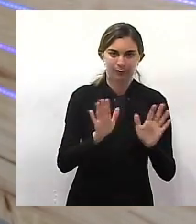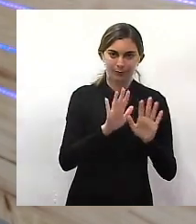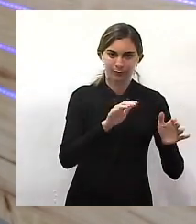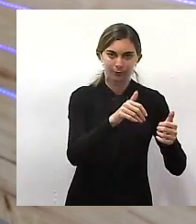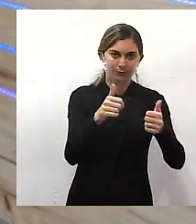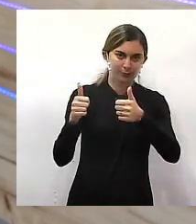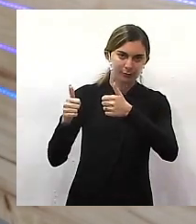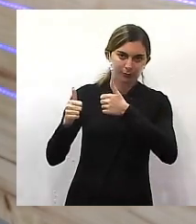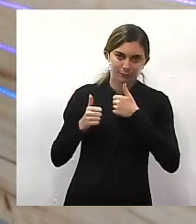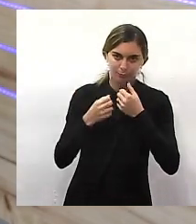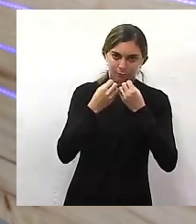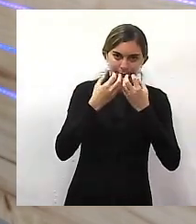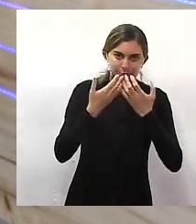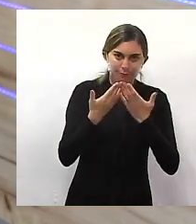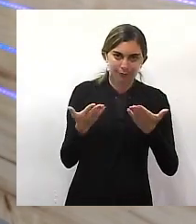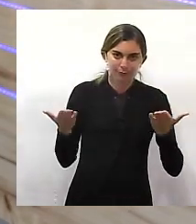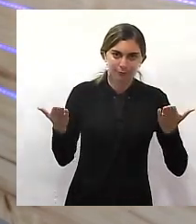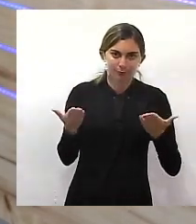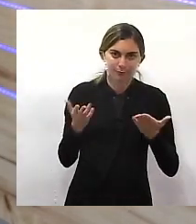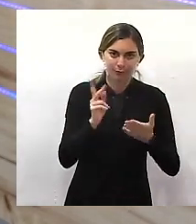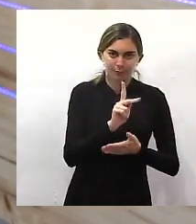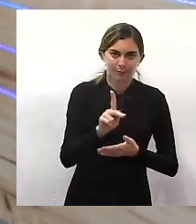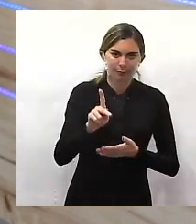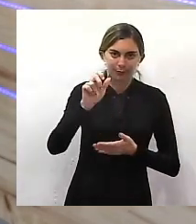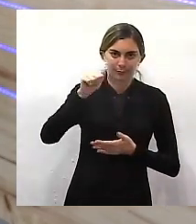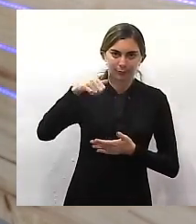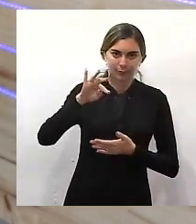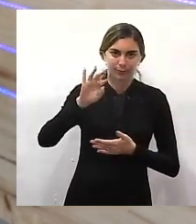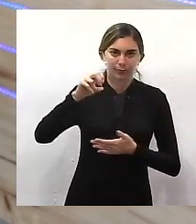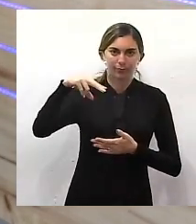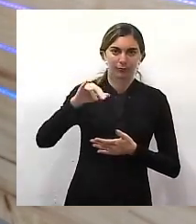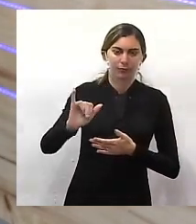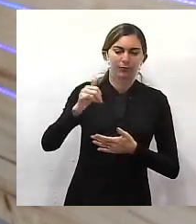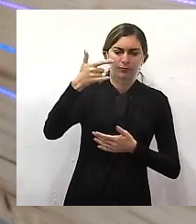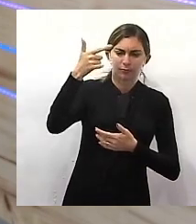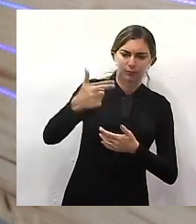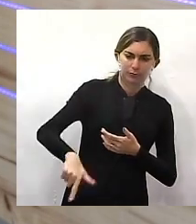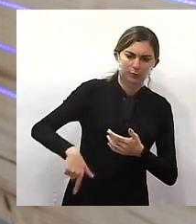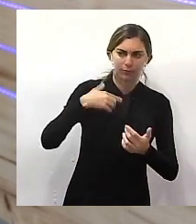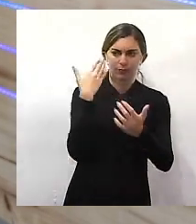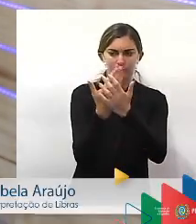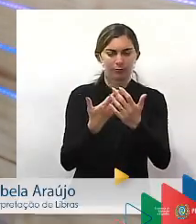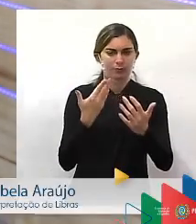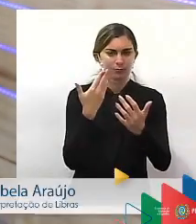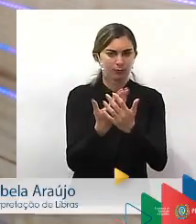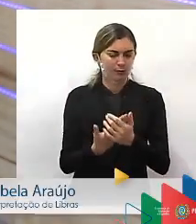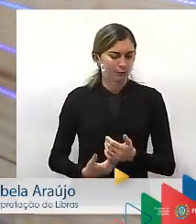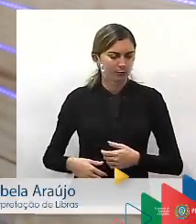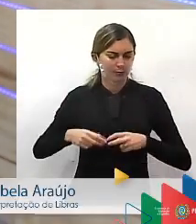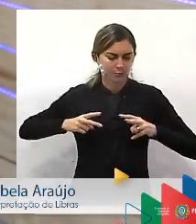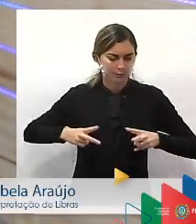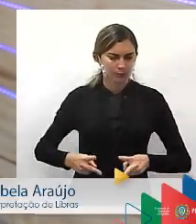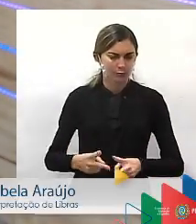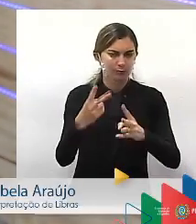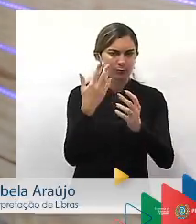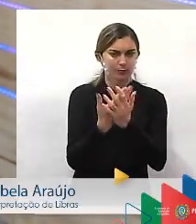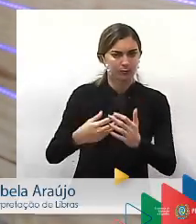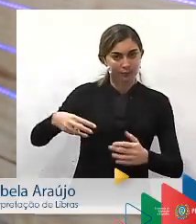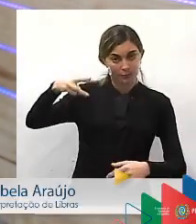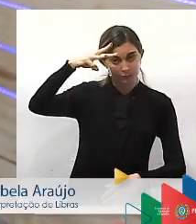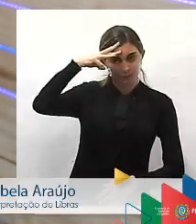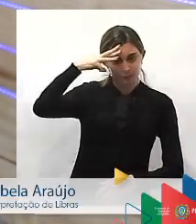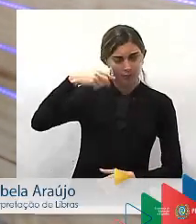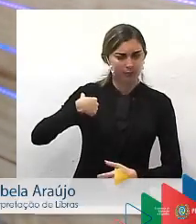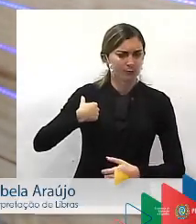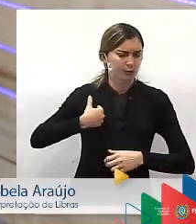Olá, estudantes, tudo bem com vocês? Professor Antônio aqui para mais uma aula. Essa aula é continuação da aula da terça,